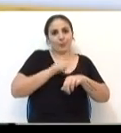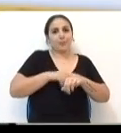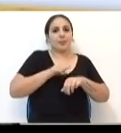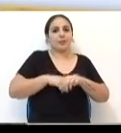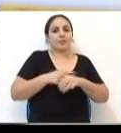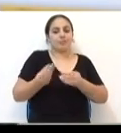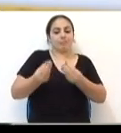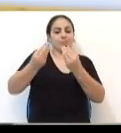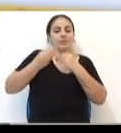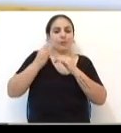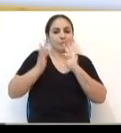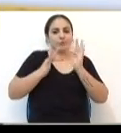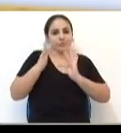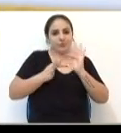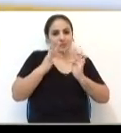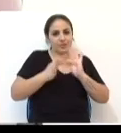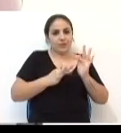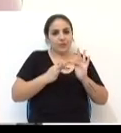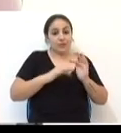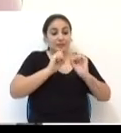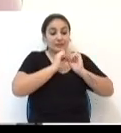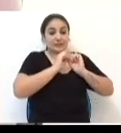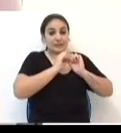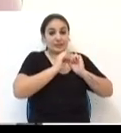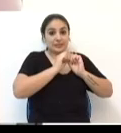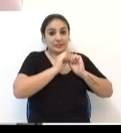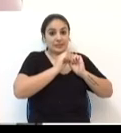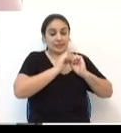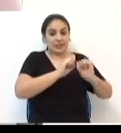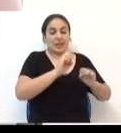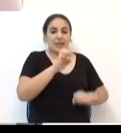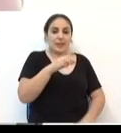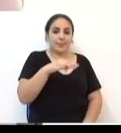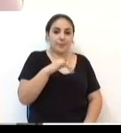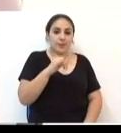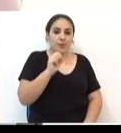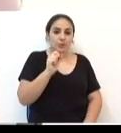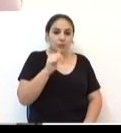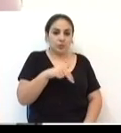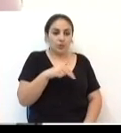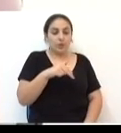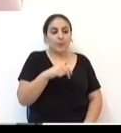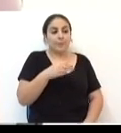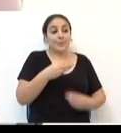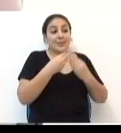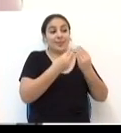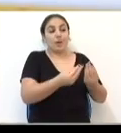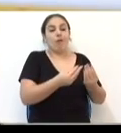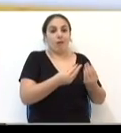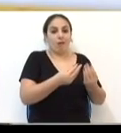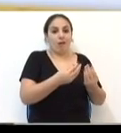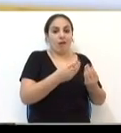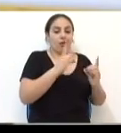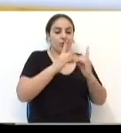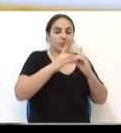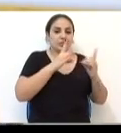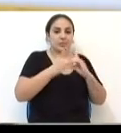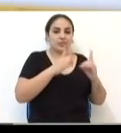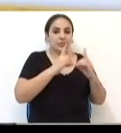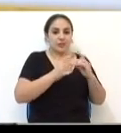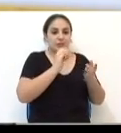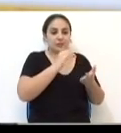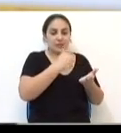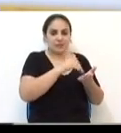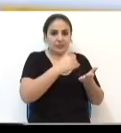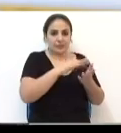quando ganhei essa função do antigo secretário Enilson, quem destinou essa coordenação dentro da Secretaria